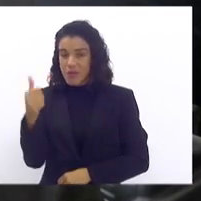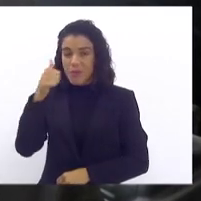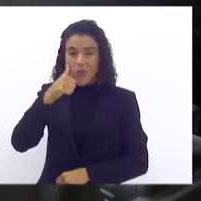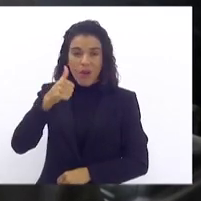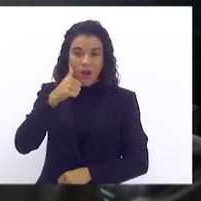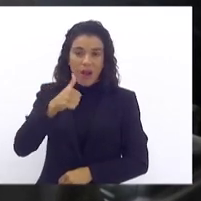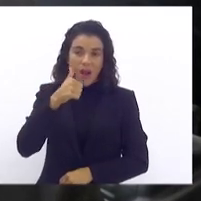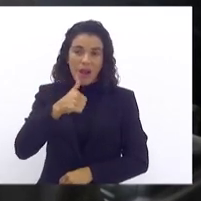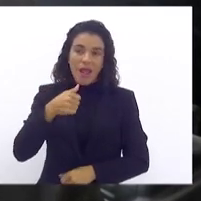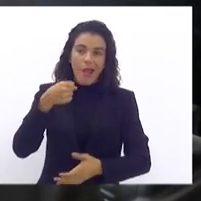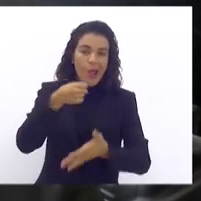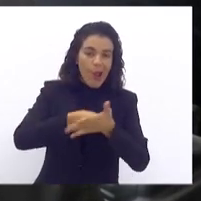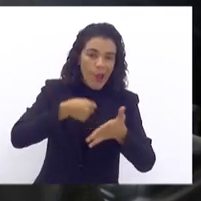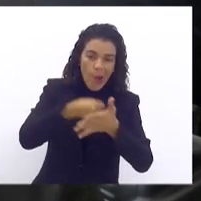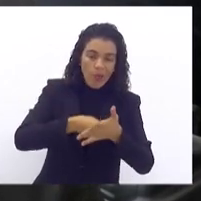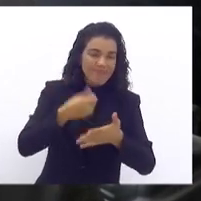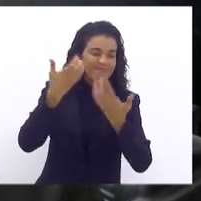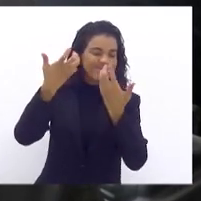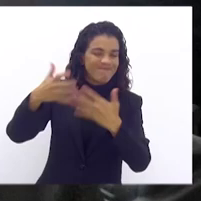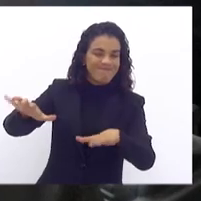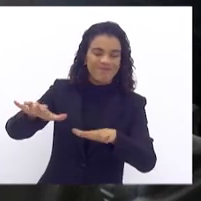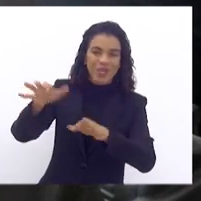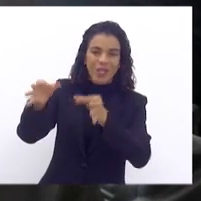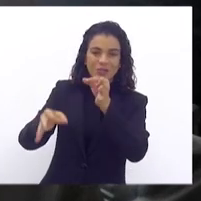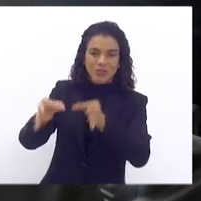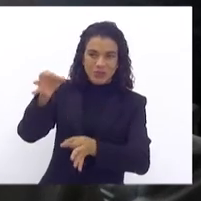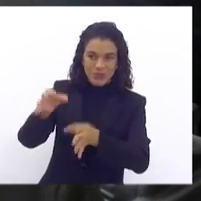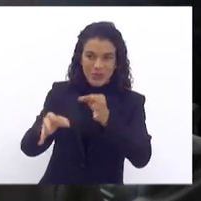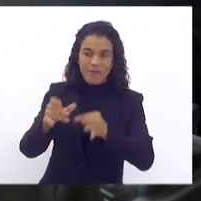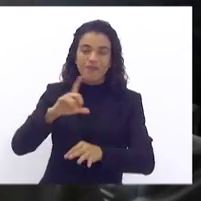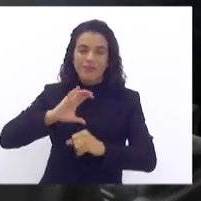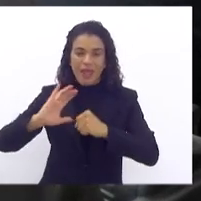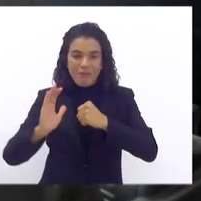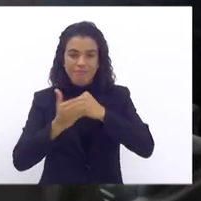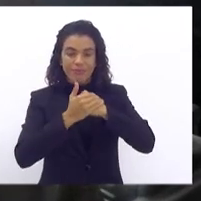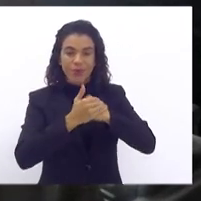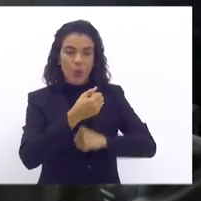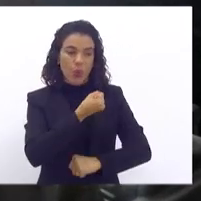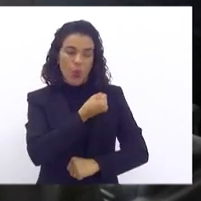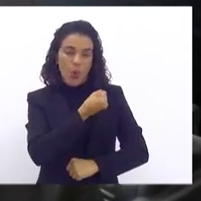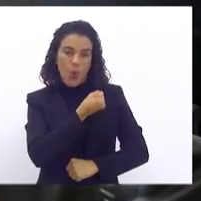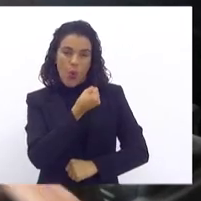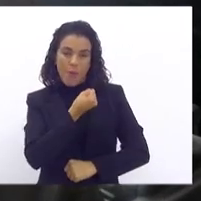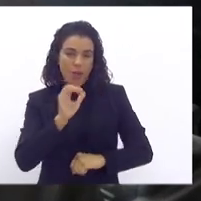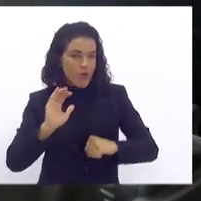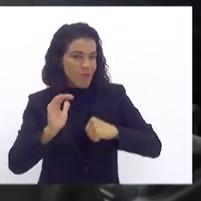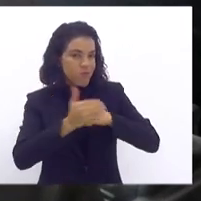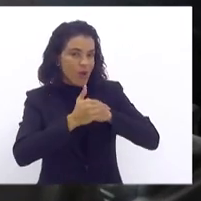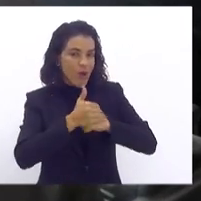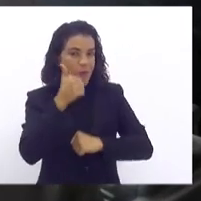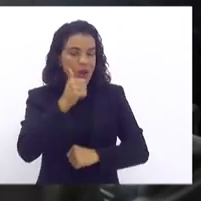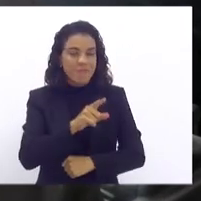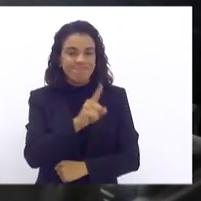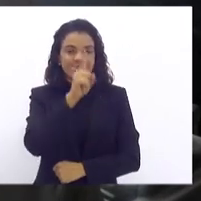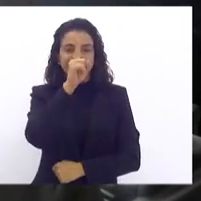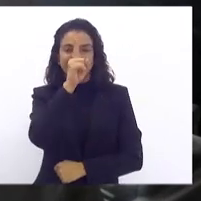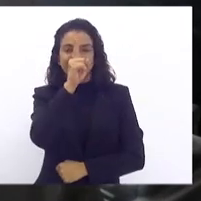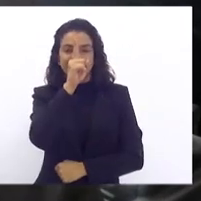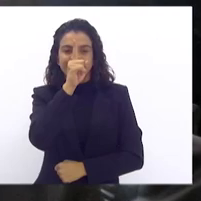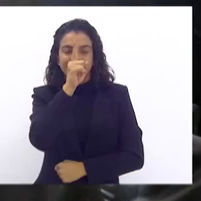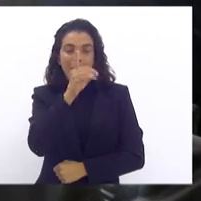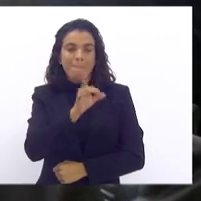levar esses casos ao Poder Judiciário, então existe uma cifra oculta, algo que está subliminar, mulheres que têm medo